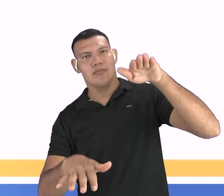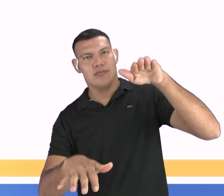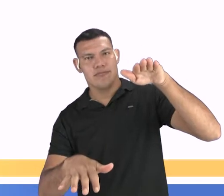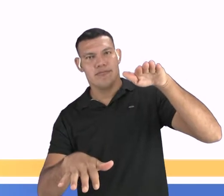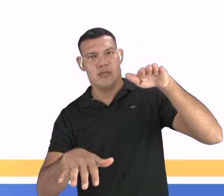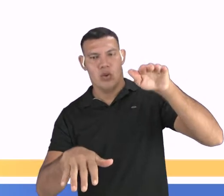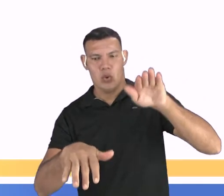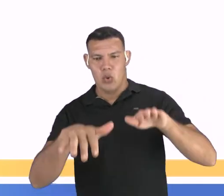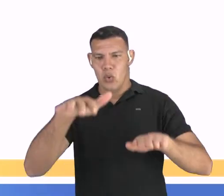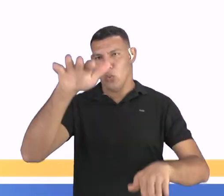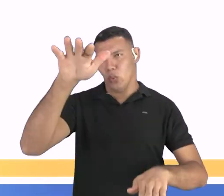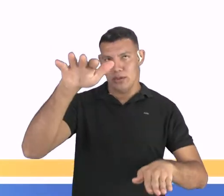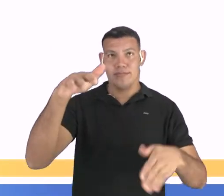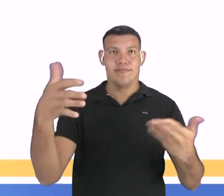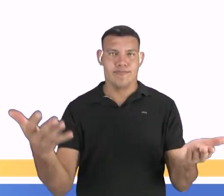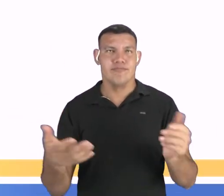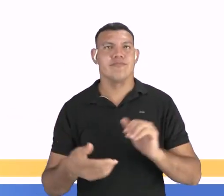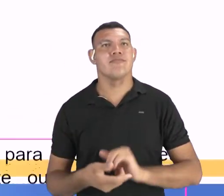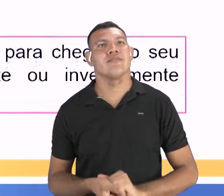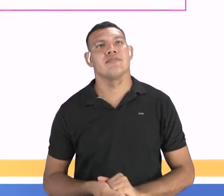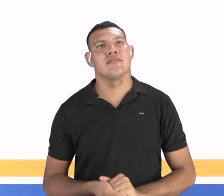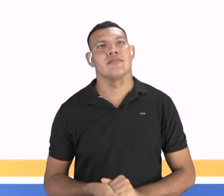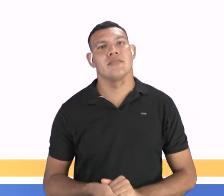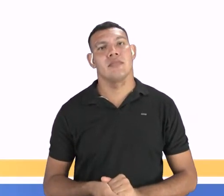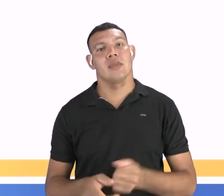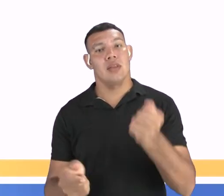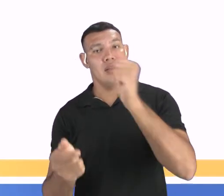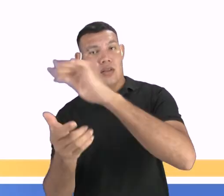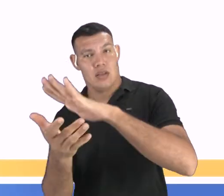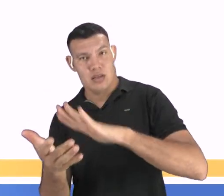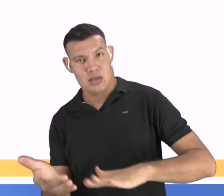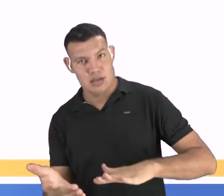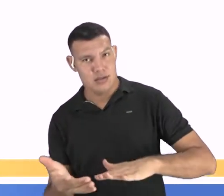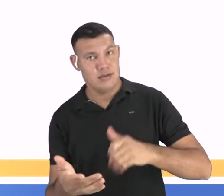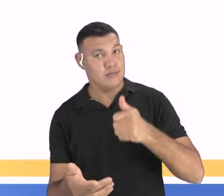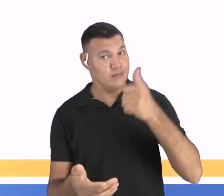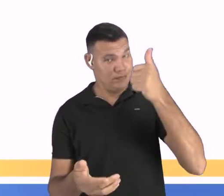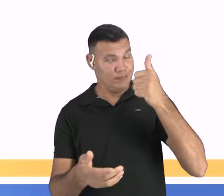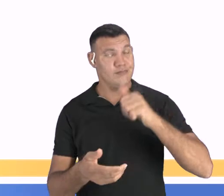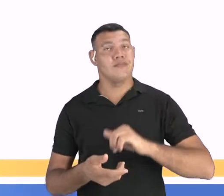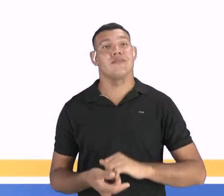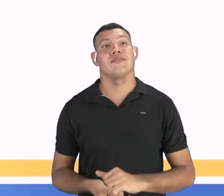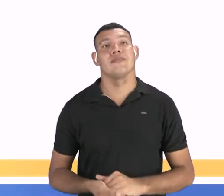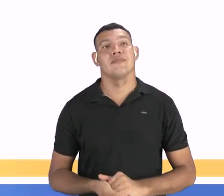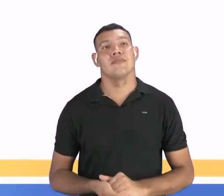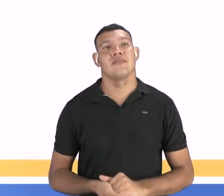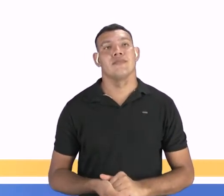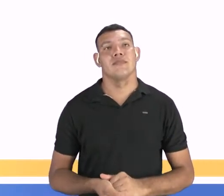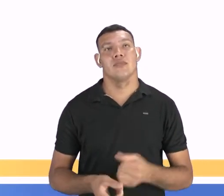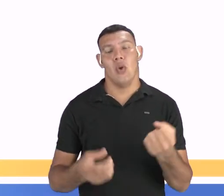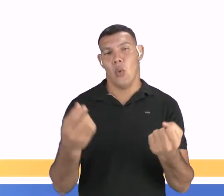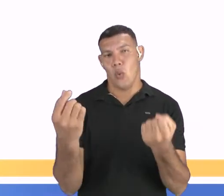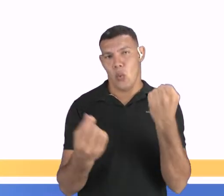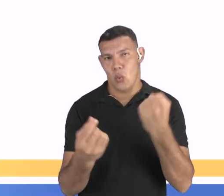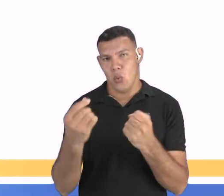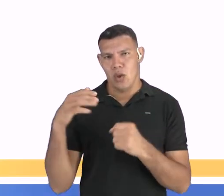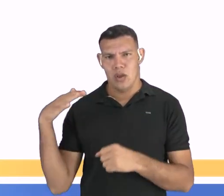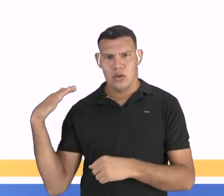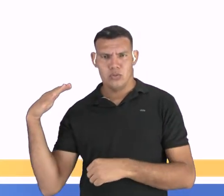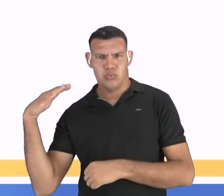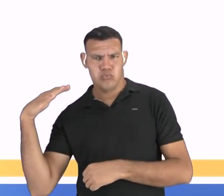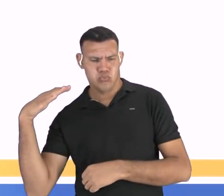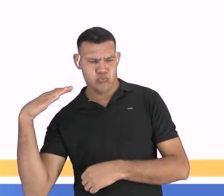mesma proporção, né? Então, vamos observar o exercício de número 1. Um